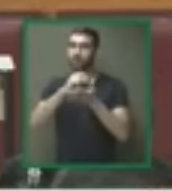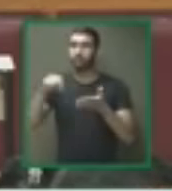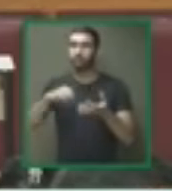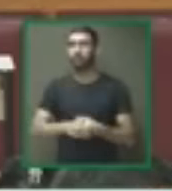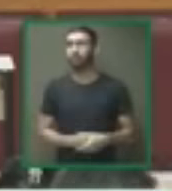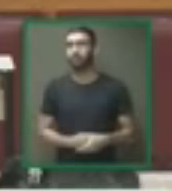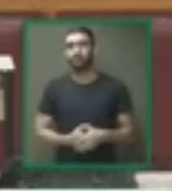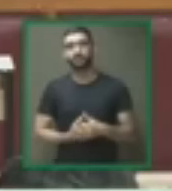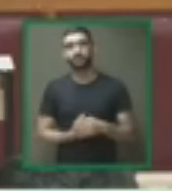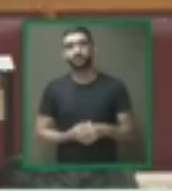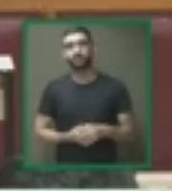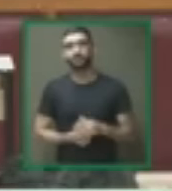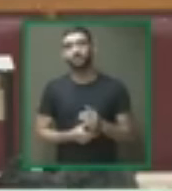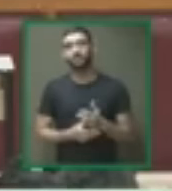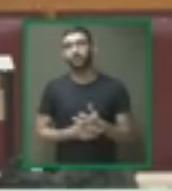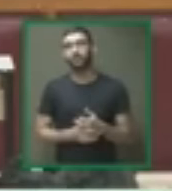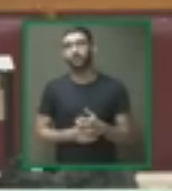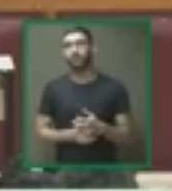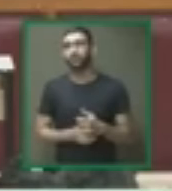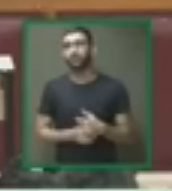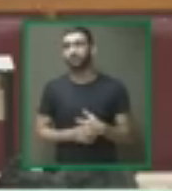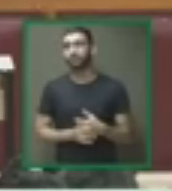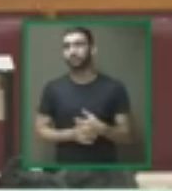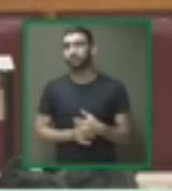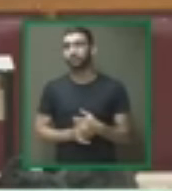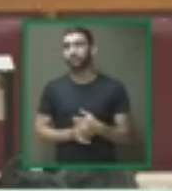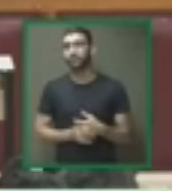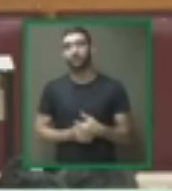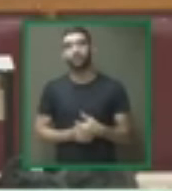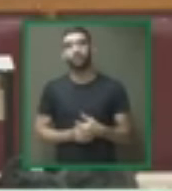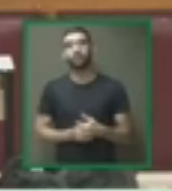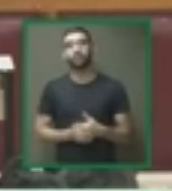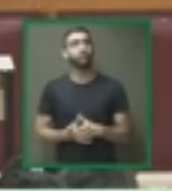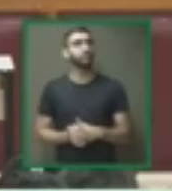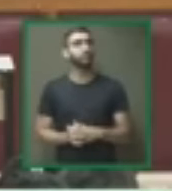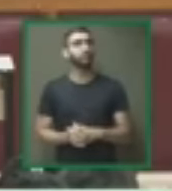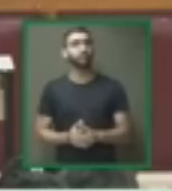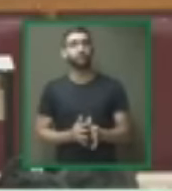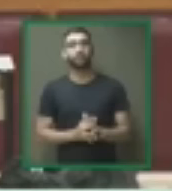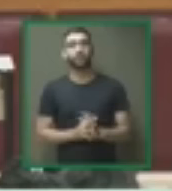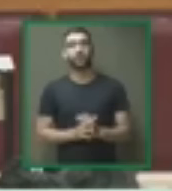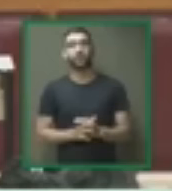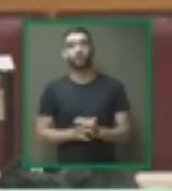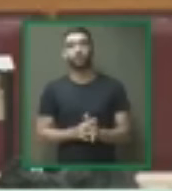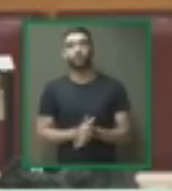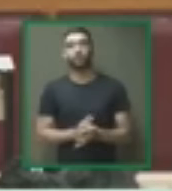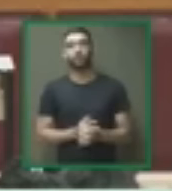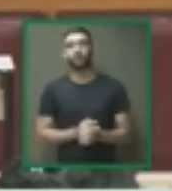Aliás, senhora. Só um minutinho. Que às vezes eu tenho que decifrar a letra aqui. Só um segundinho.